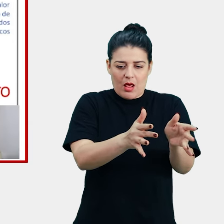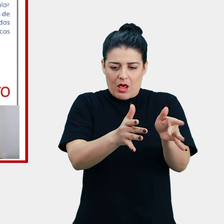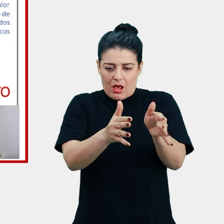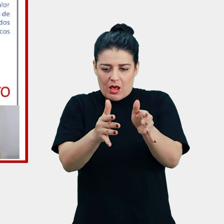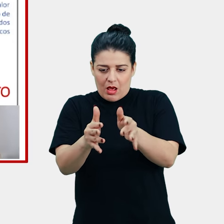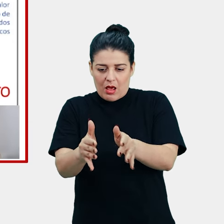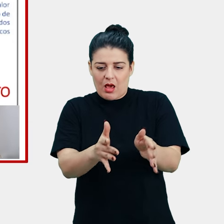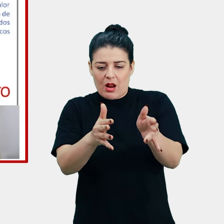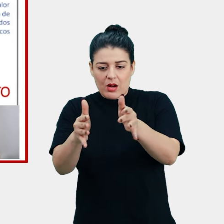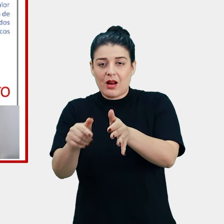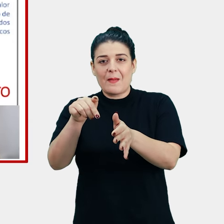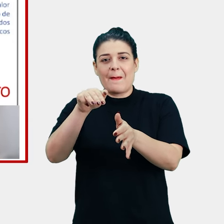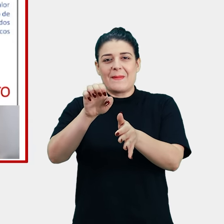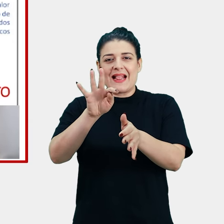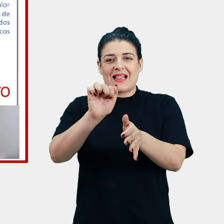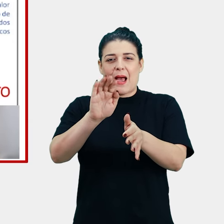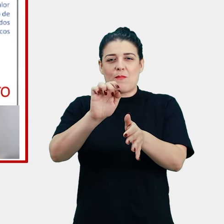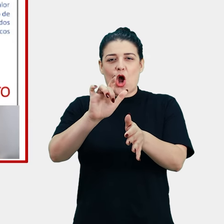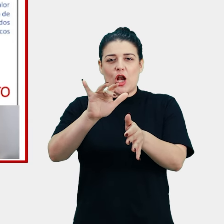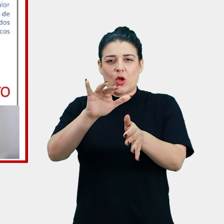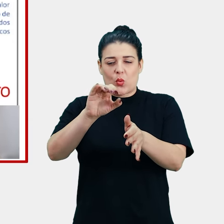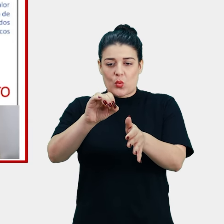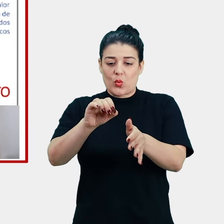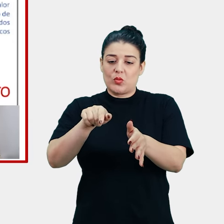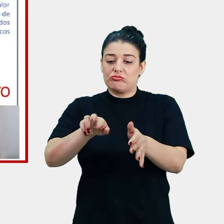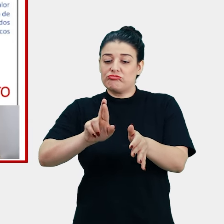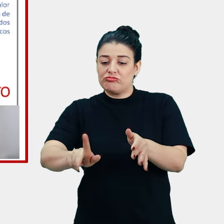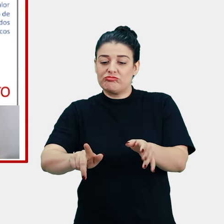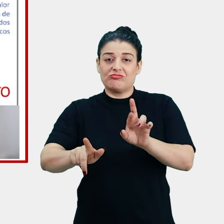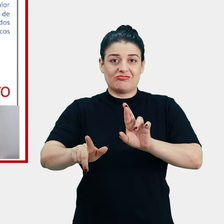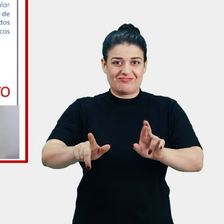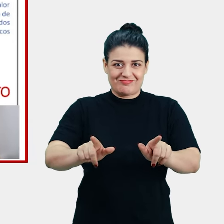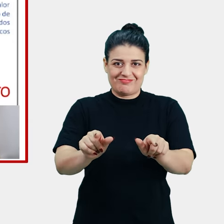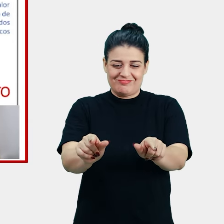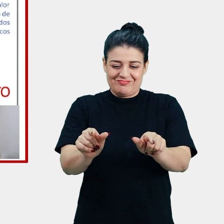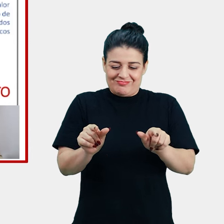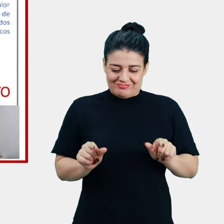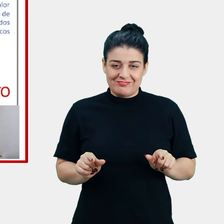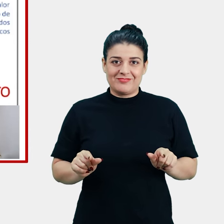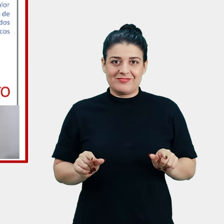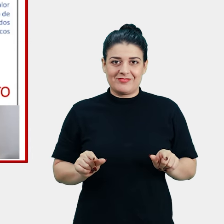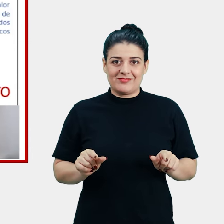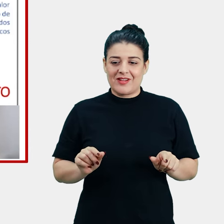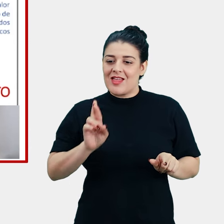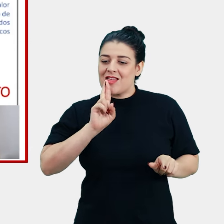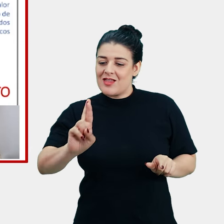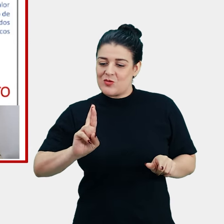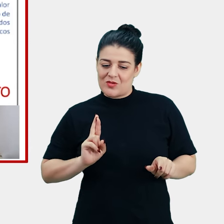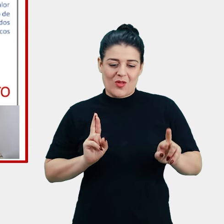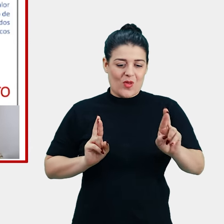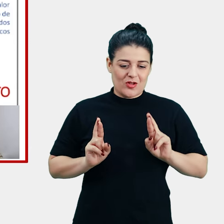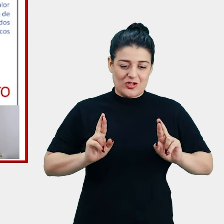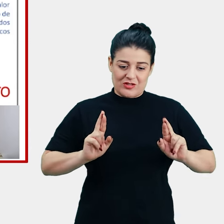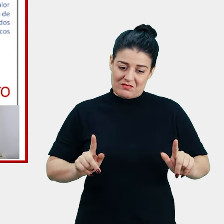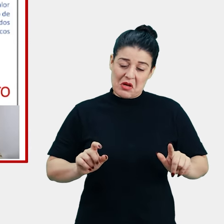metabólitos que podem estar presentes, tá? Nessas duas amostras de sol e sombra, ou